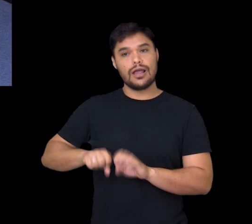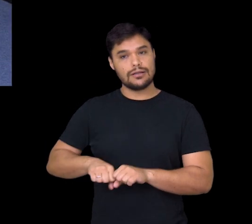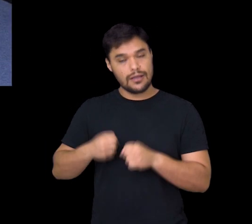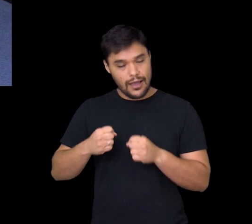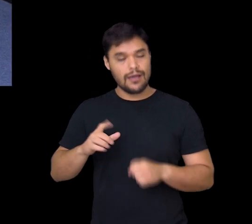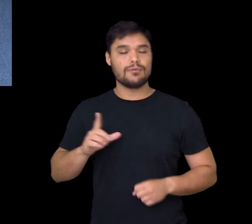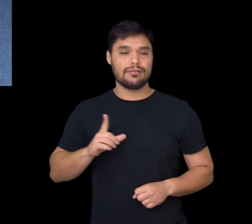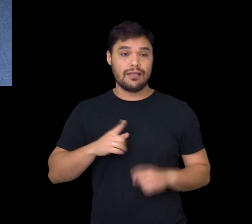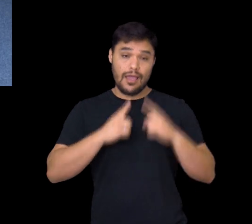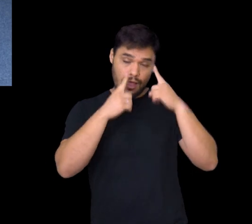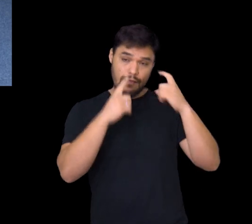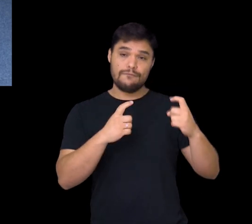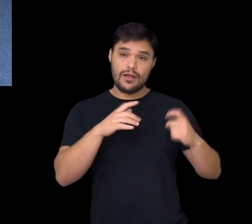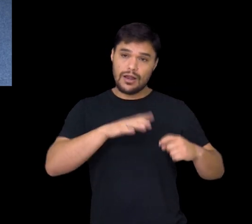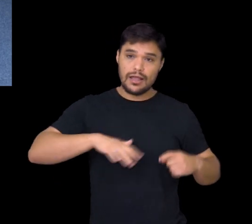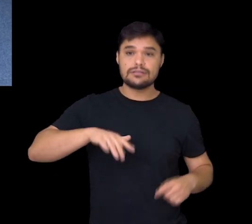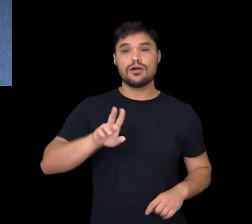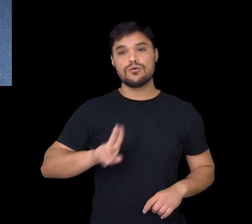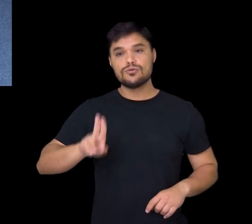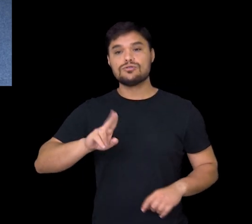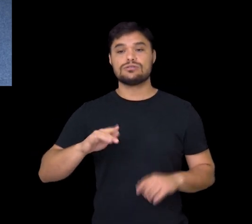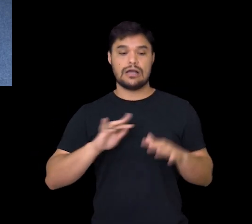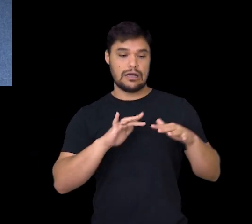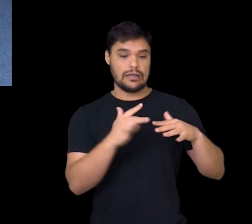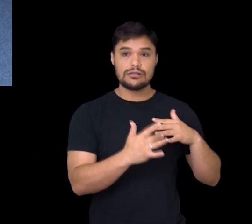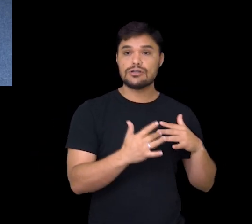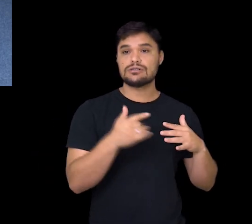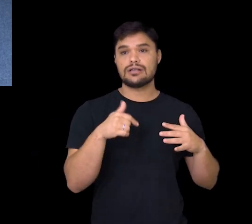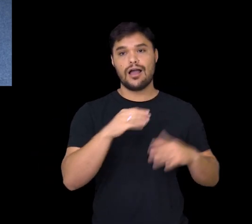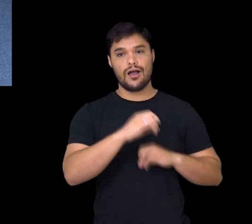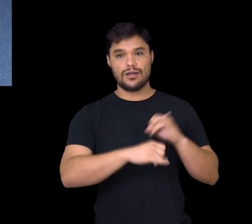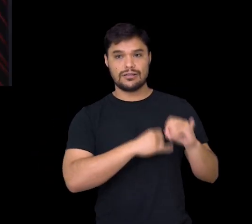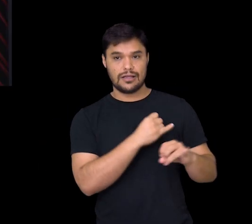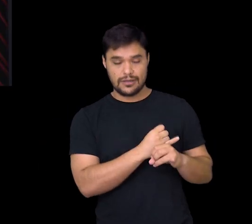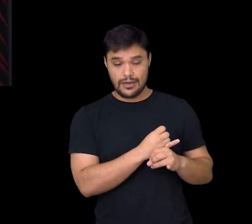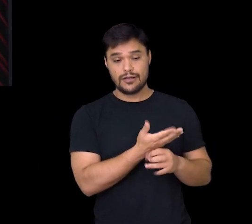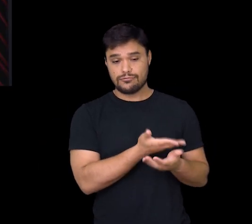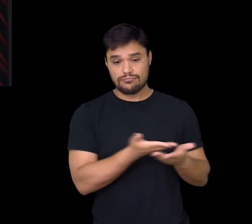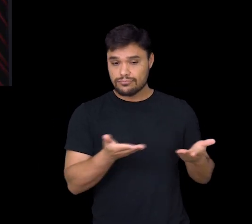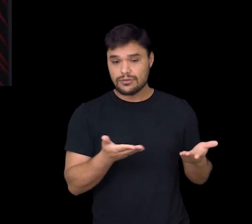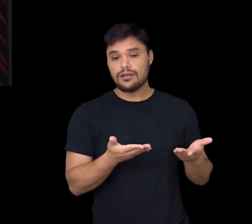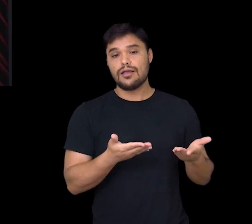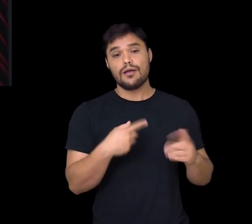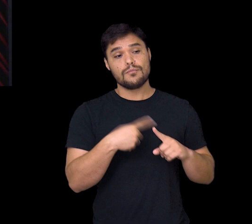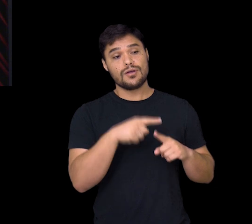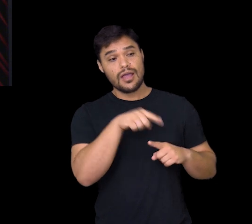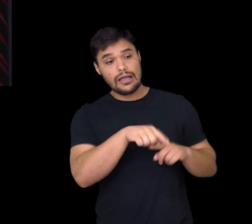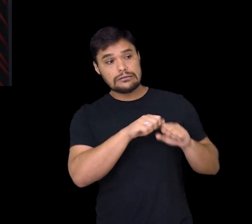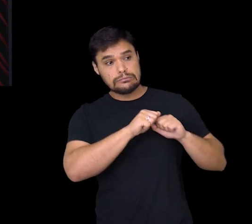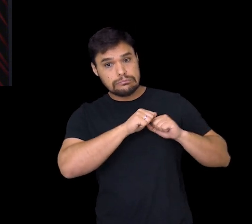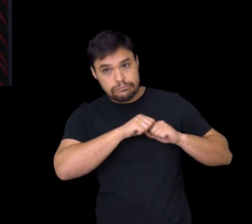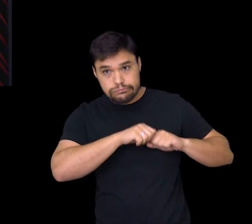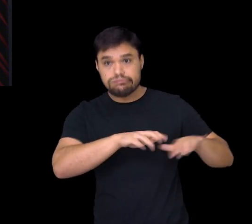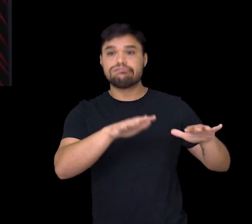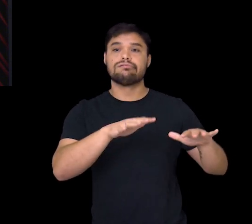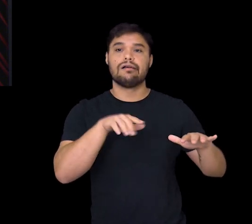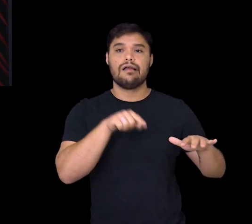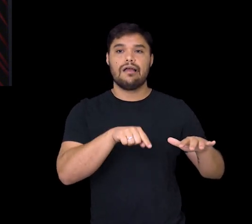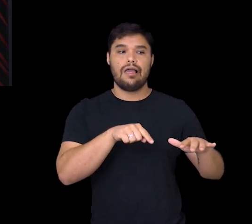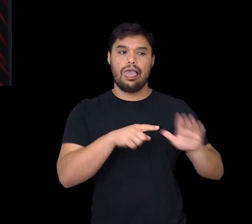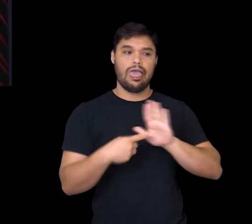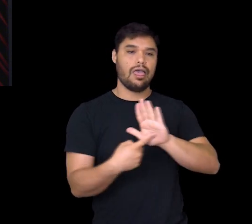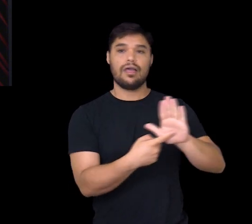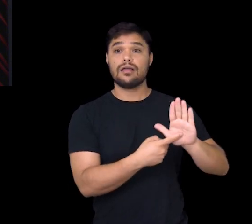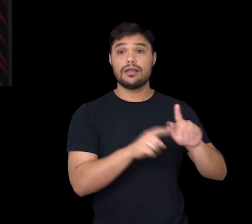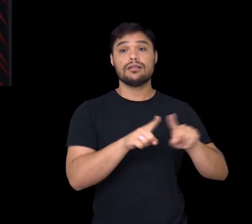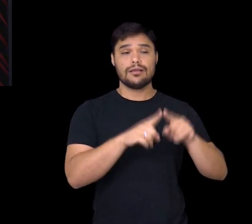de direito e de violências usando redes e meios de comunicação em massa, porque vai potencializar tanto